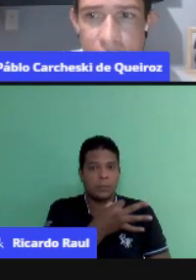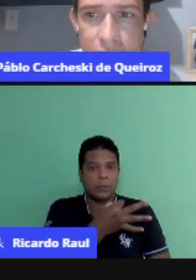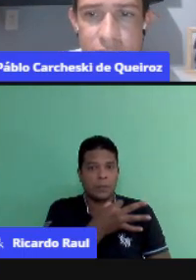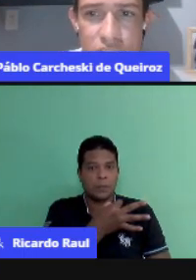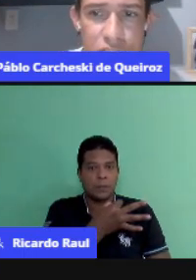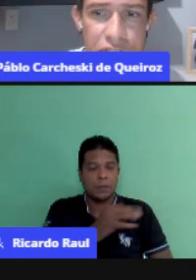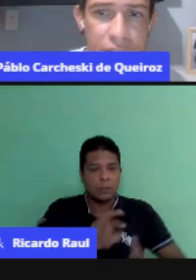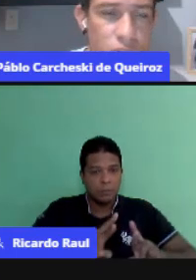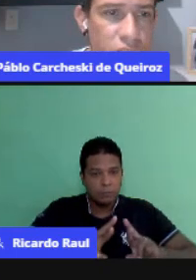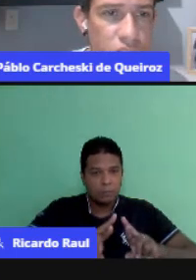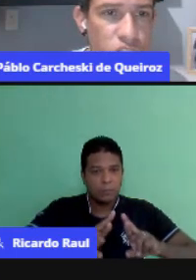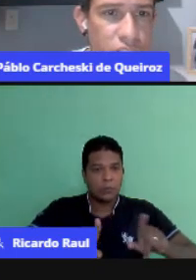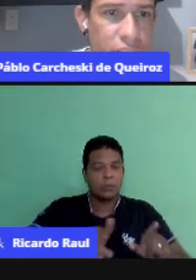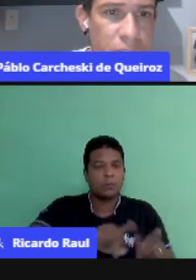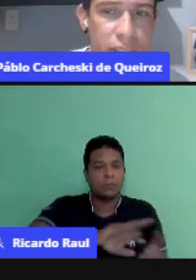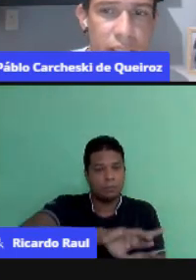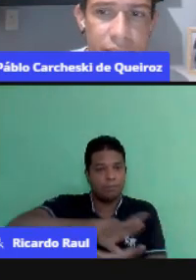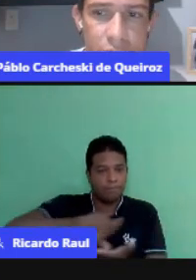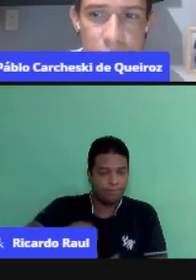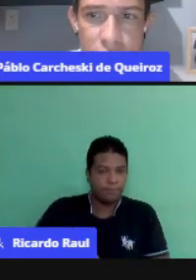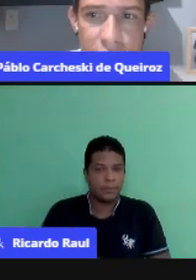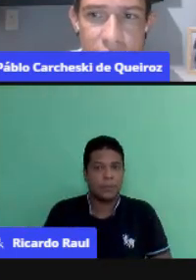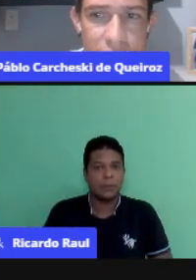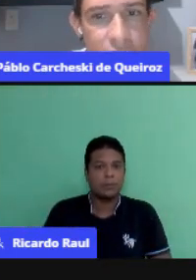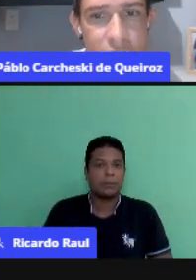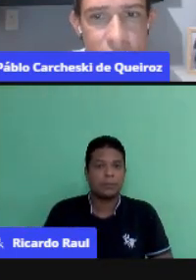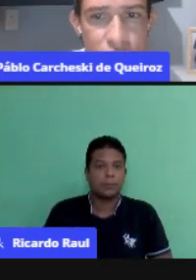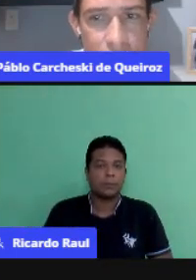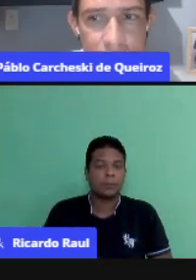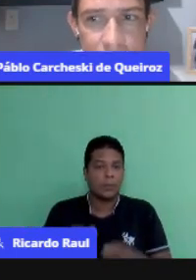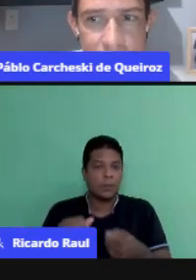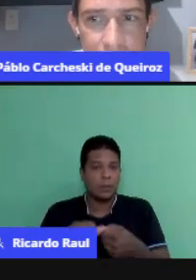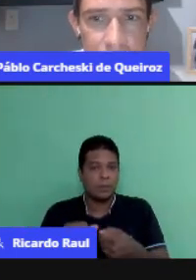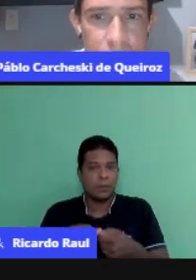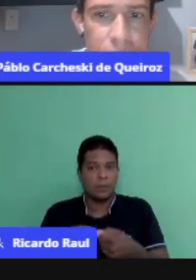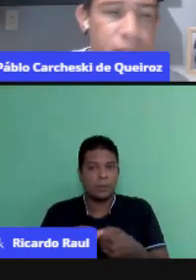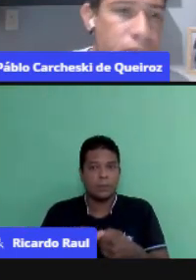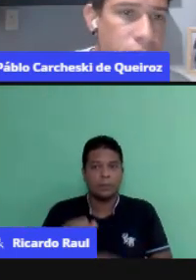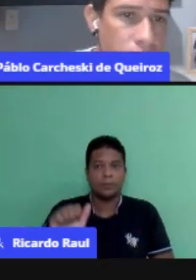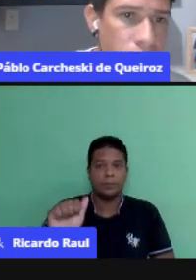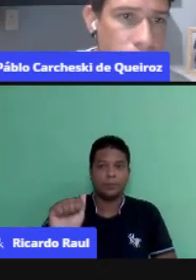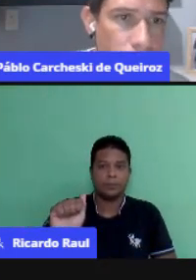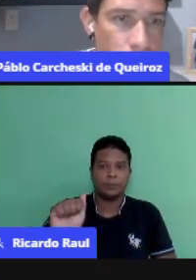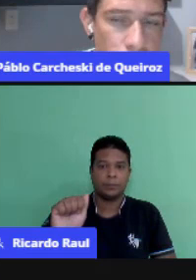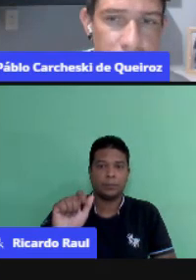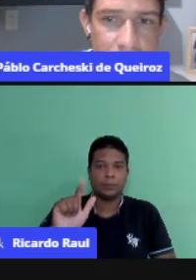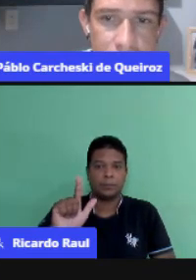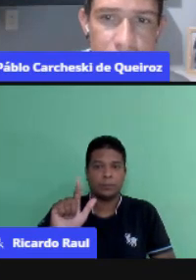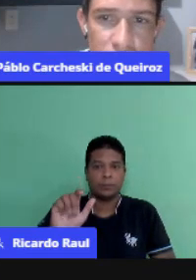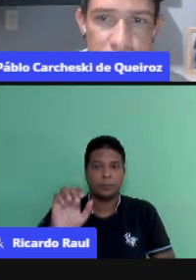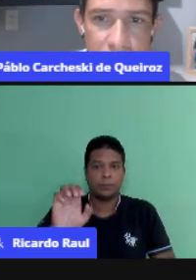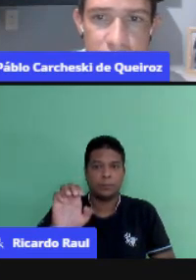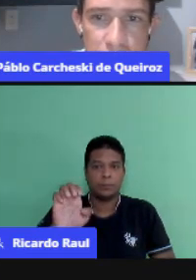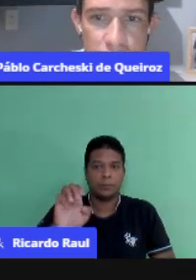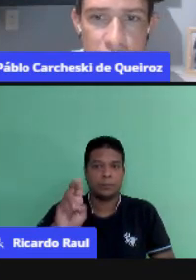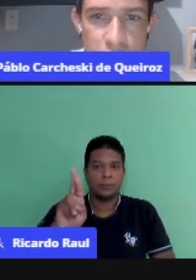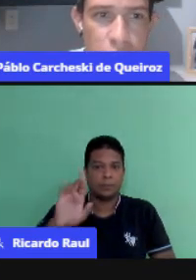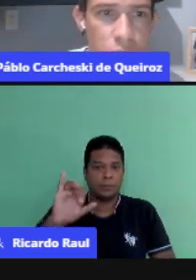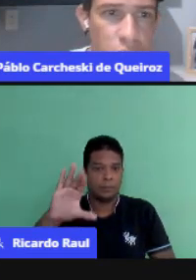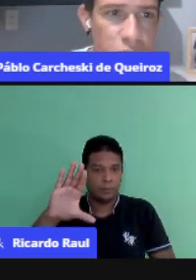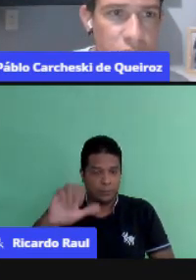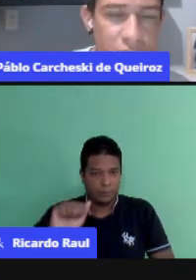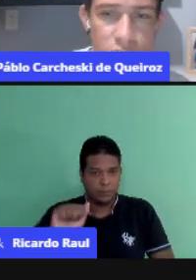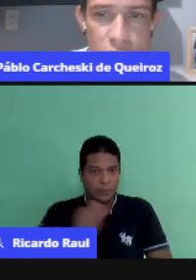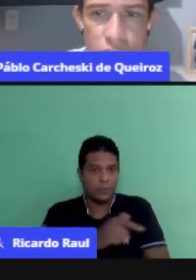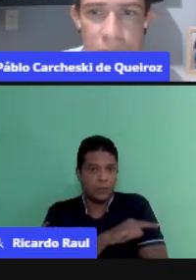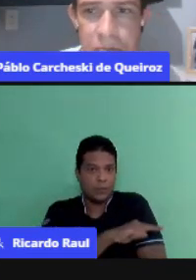variação ela seja feita ou seja utilizada para entender ela, para estudar ela, sentenças algébricas, tá? Então, um destaque que a gente faz aqui para o 7º